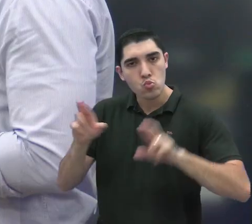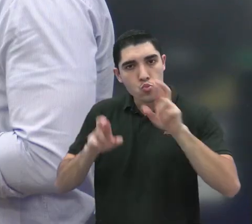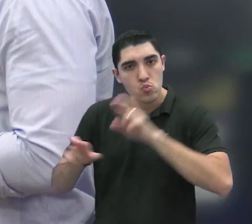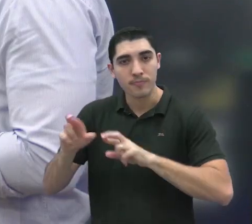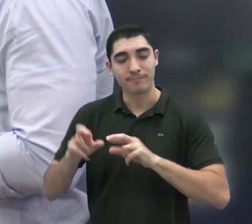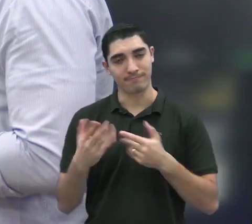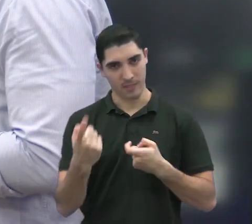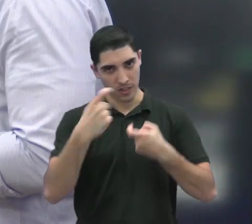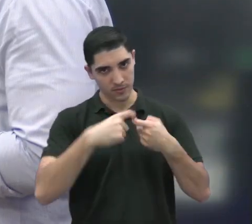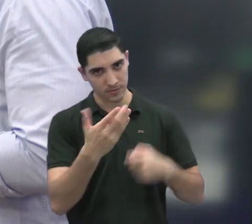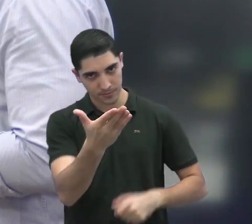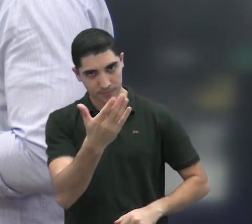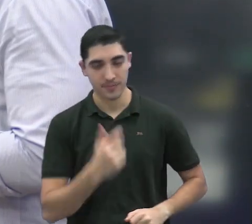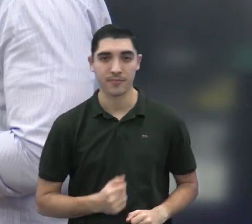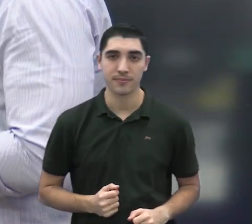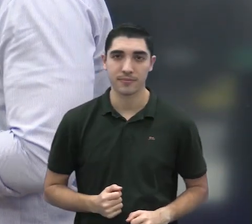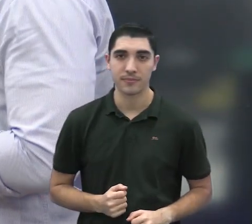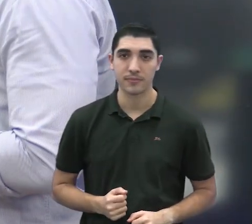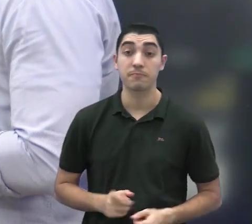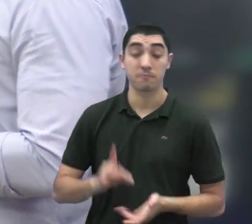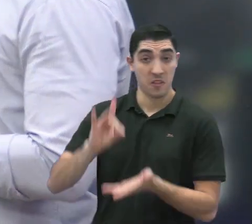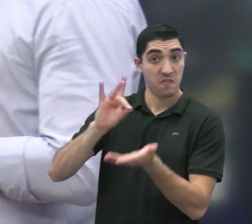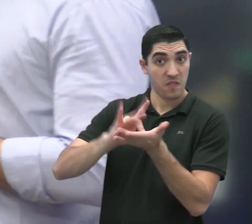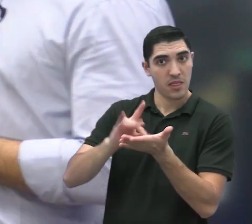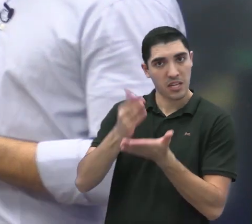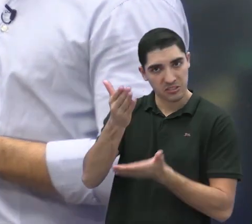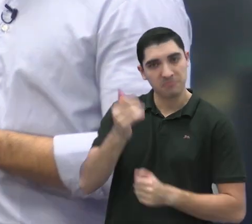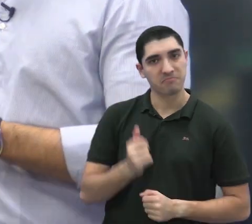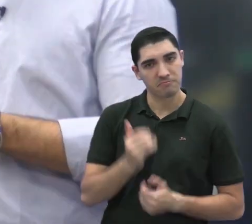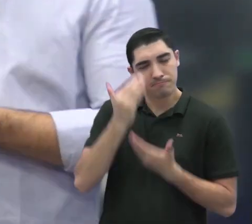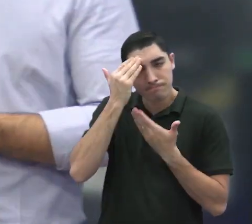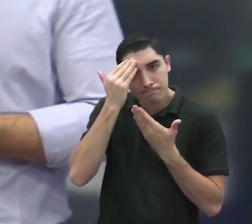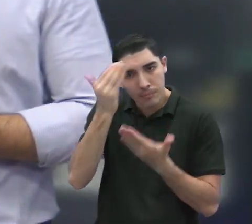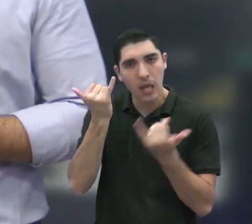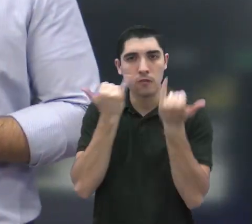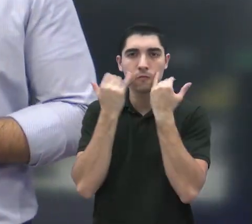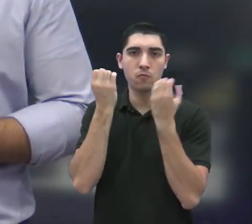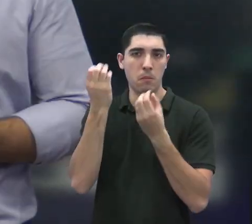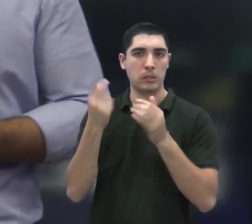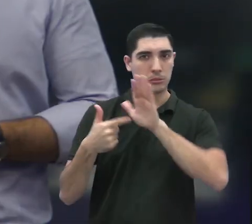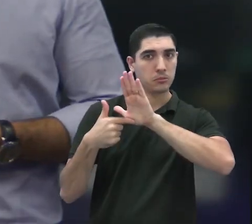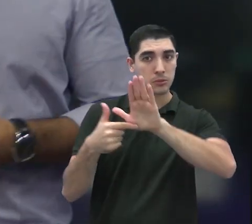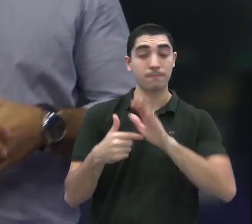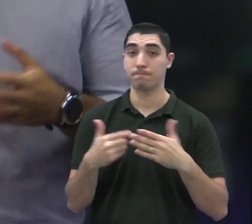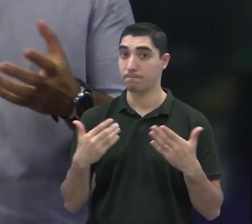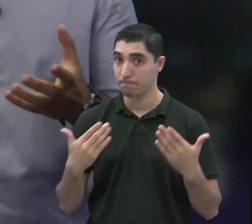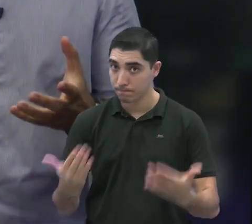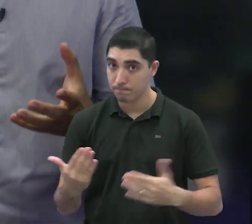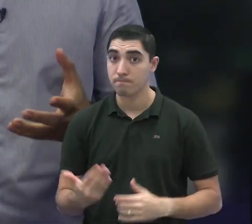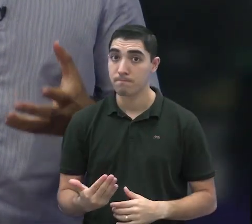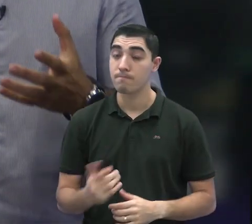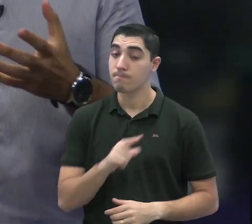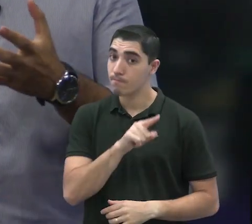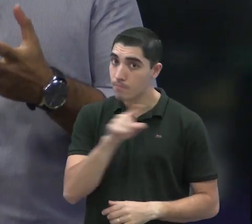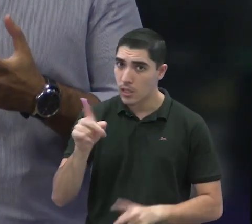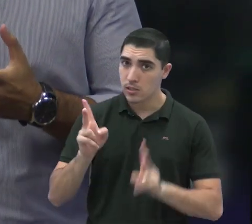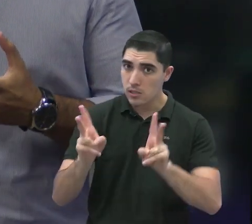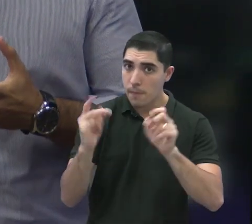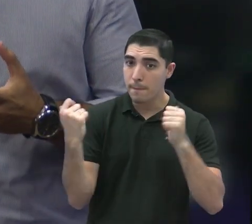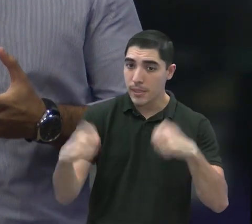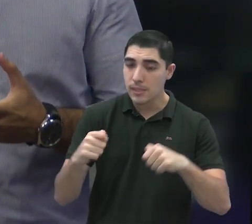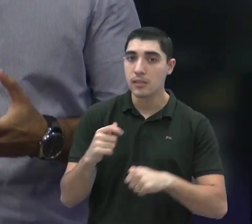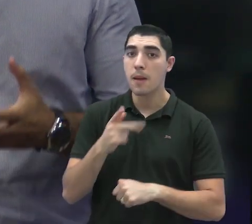é essencial. Volto com você. Com certeza, Marvin, muito obrigado, viu, pelas informações. Então é isso,